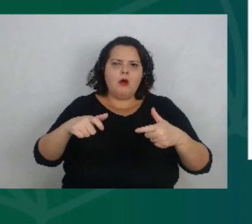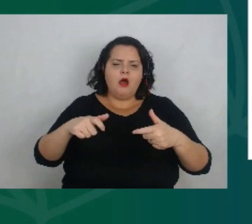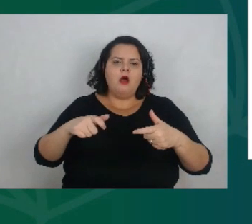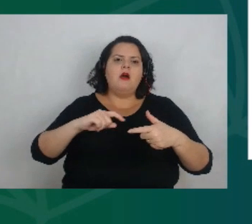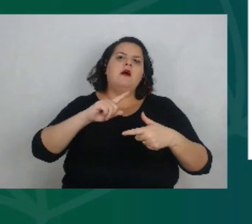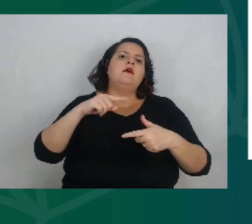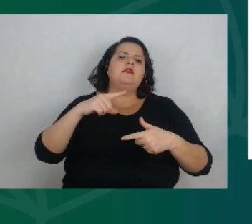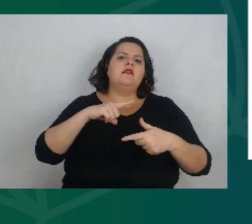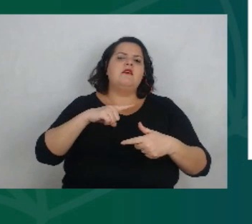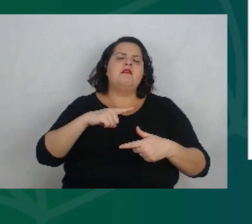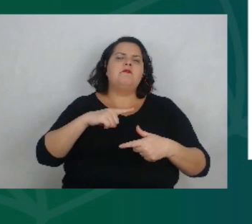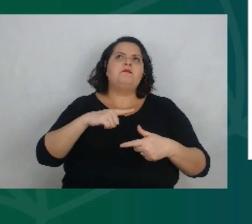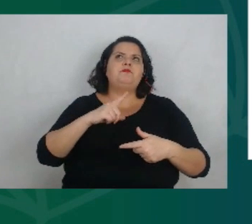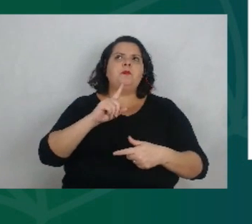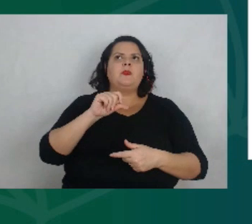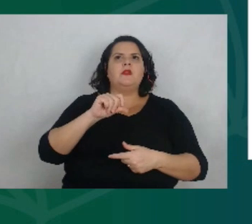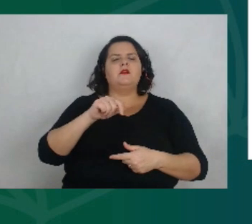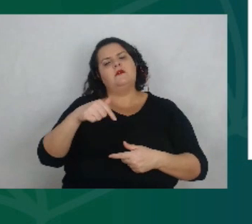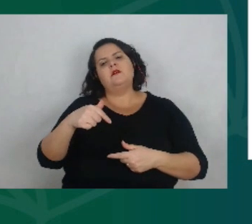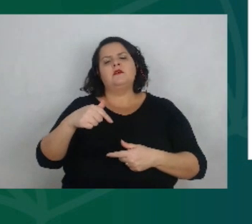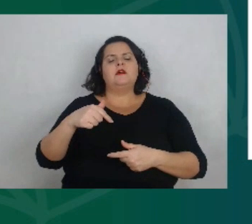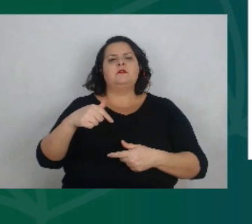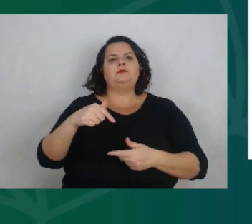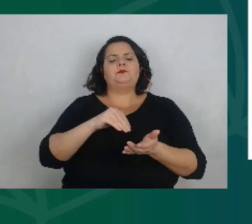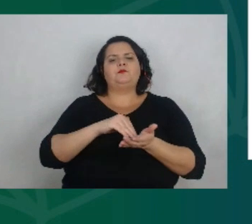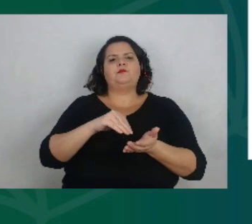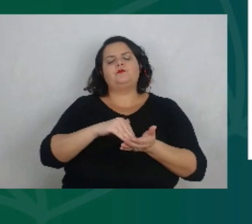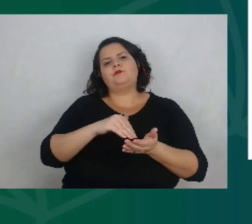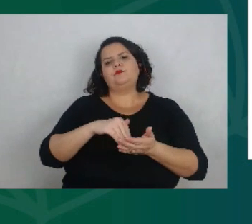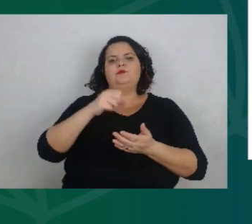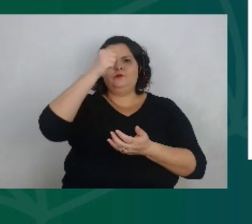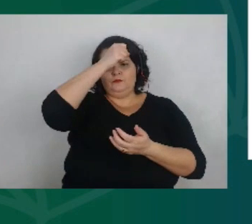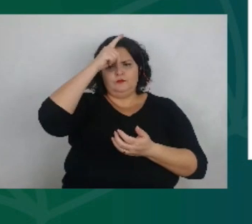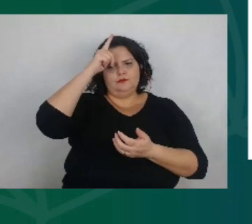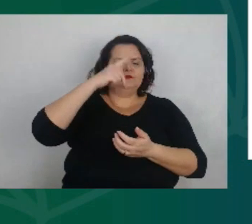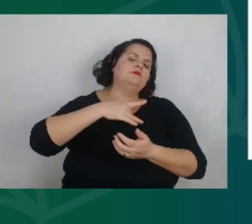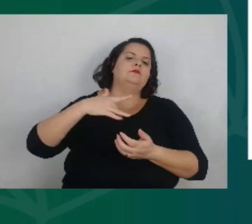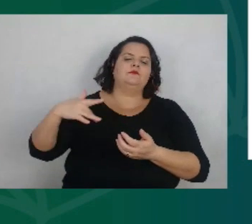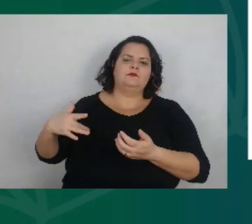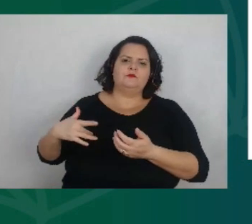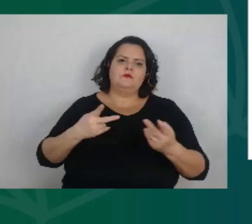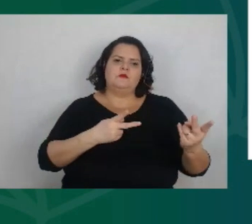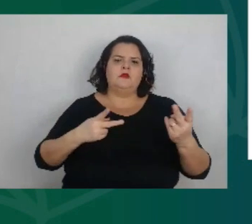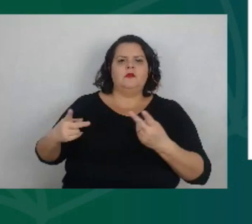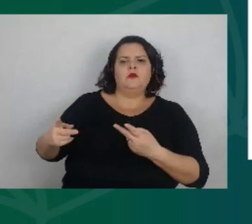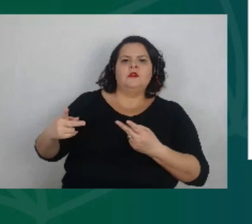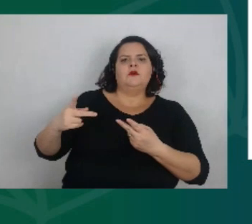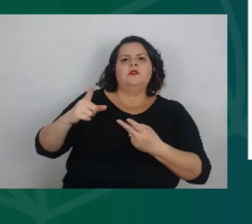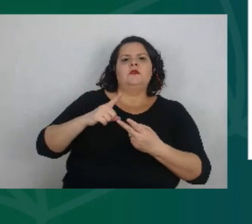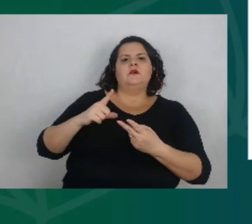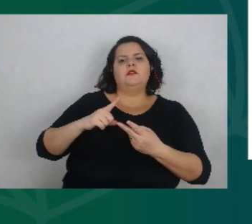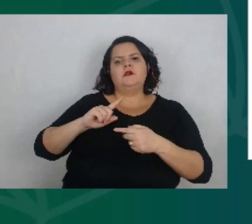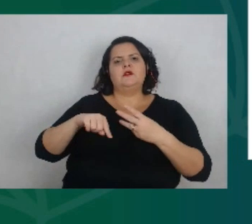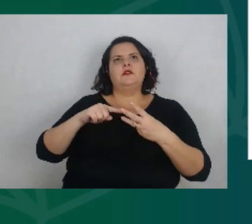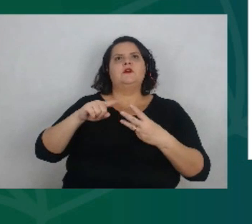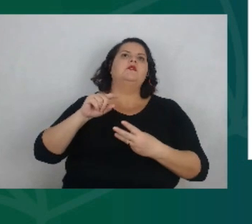nós fomos convidados pelo secretário municipal da Saúde para discutir essa estratégia. No ano seguinte, entrou para o